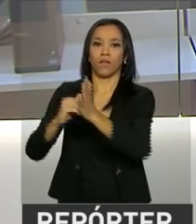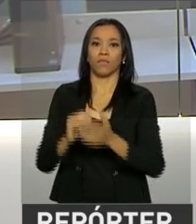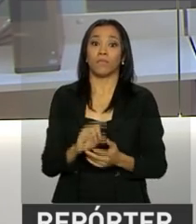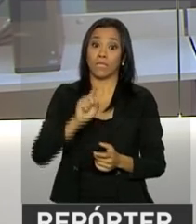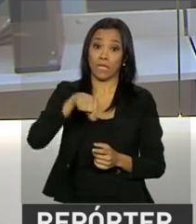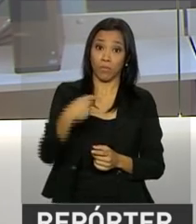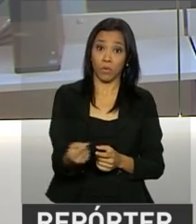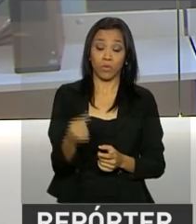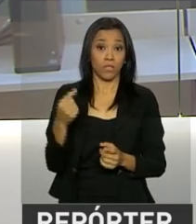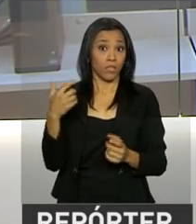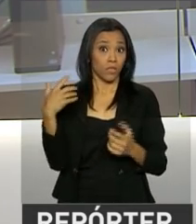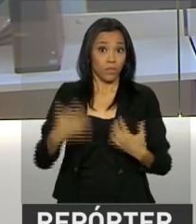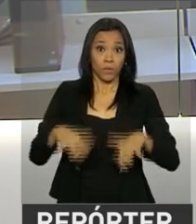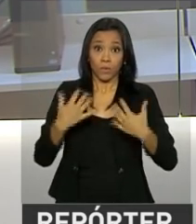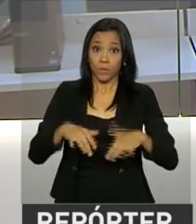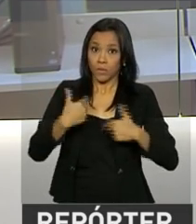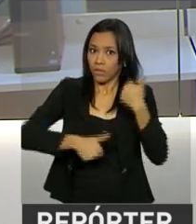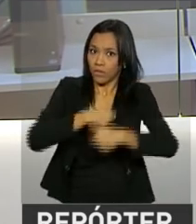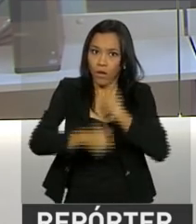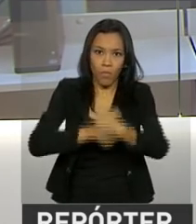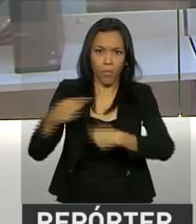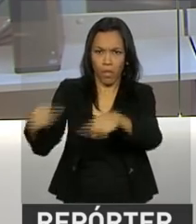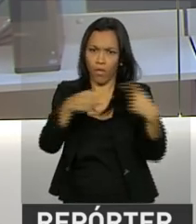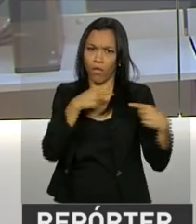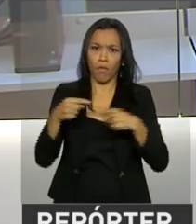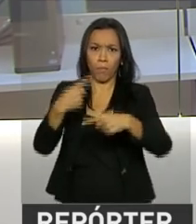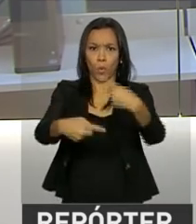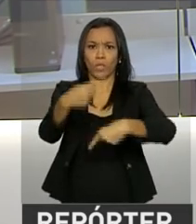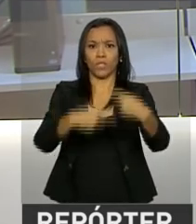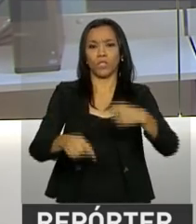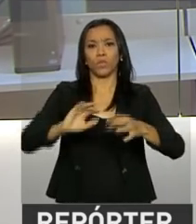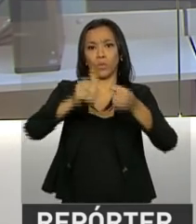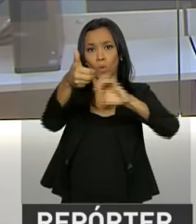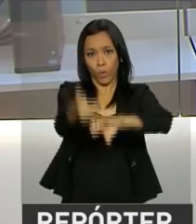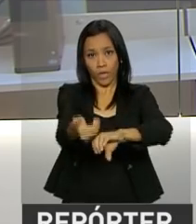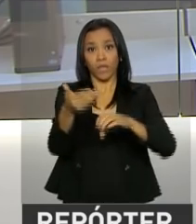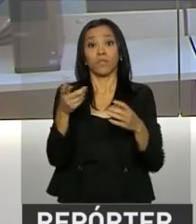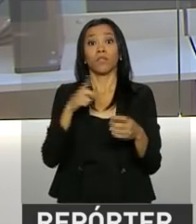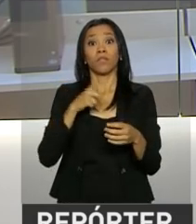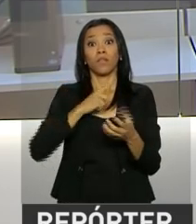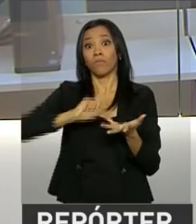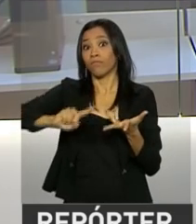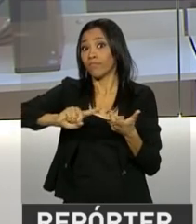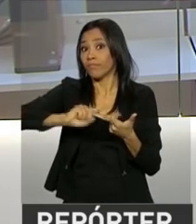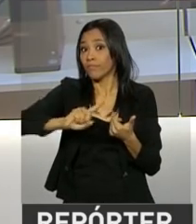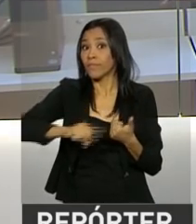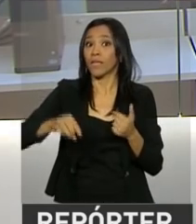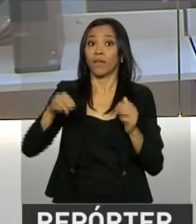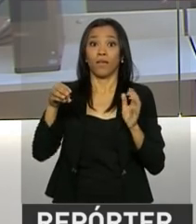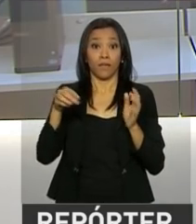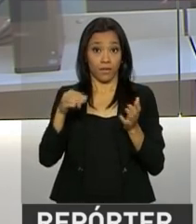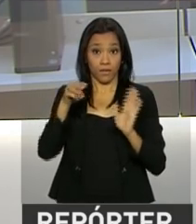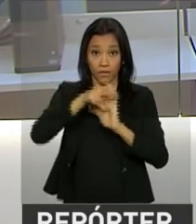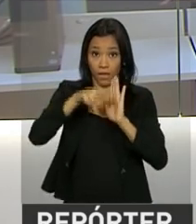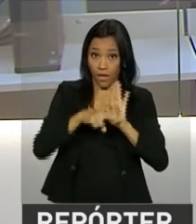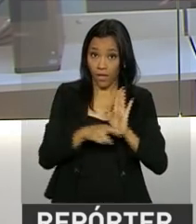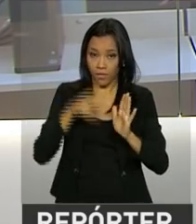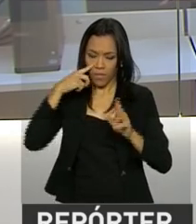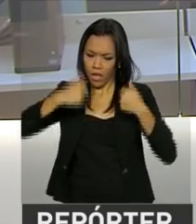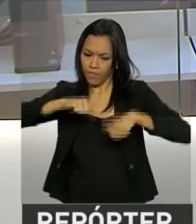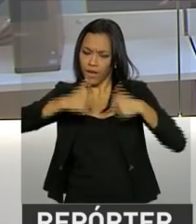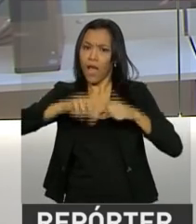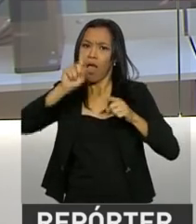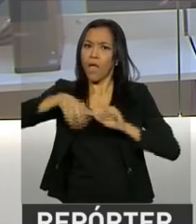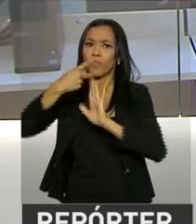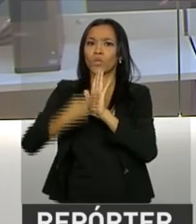Nessa atividade política dos últimos dias no Congresso, os parlamentares têm agora uma série de medidas para analisar. São projetos